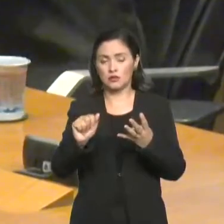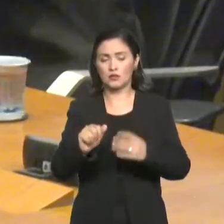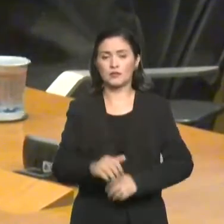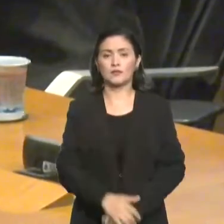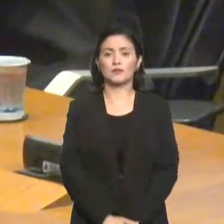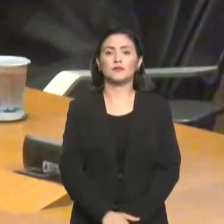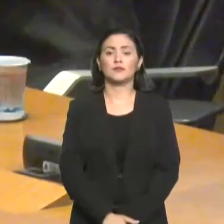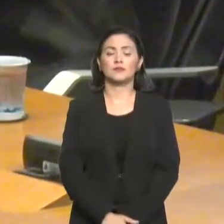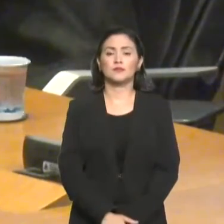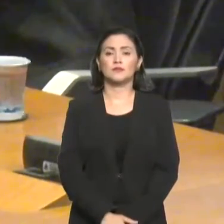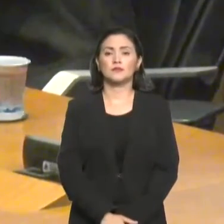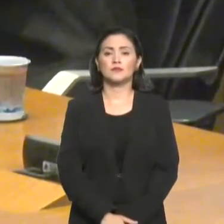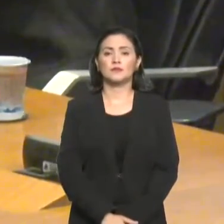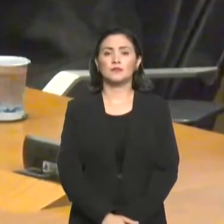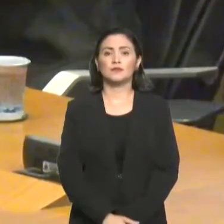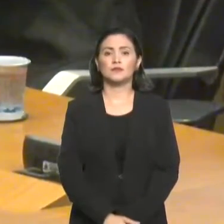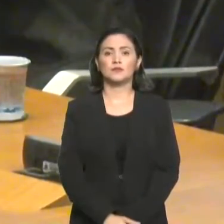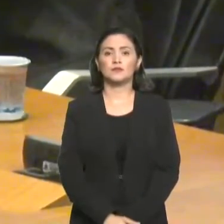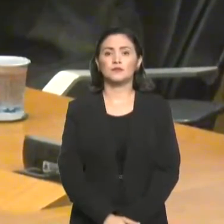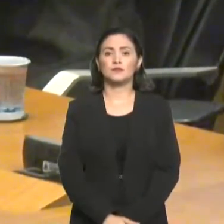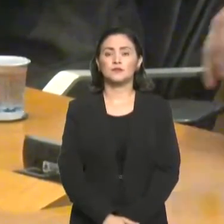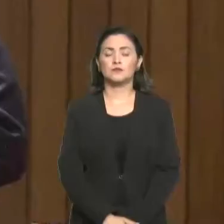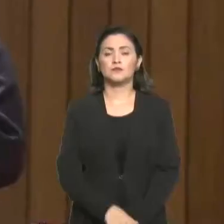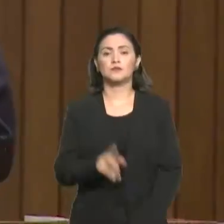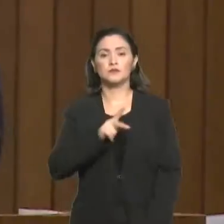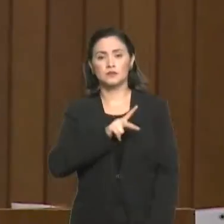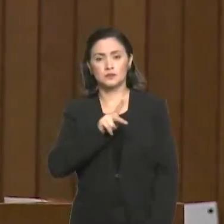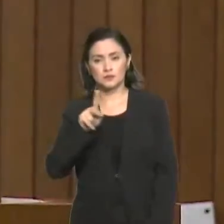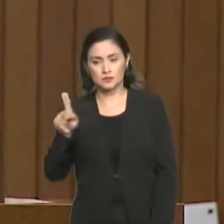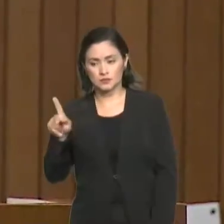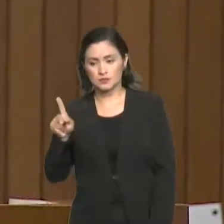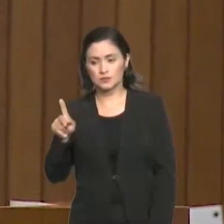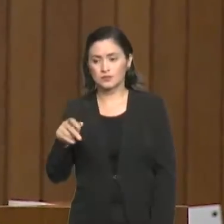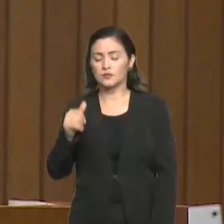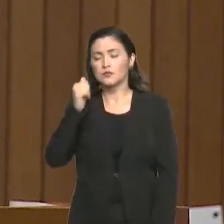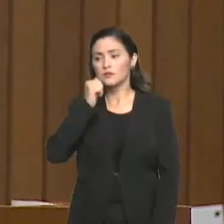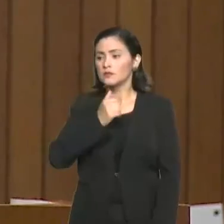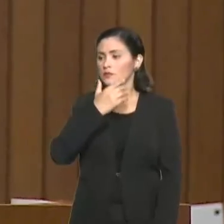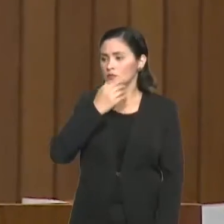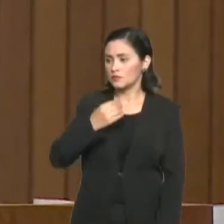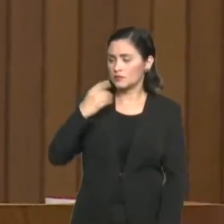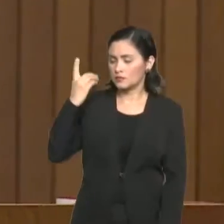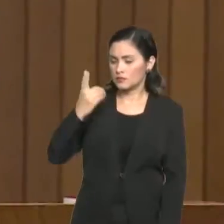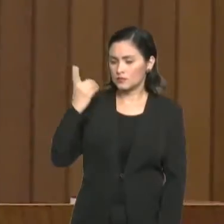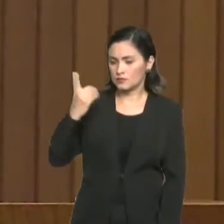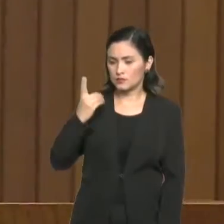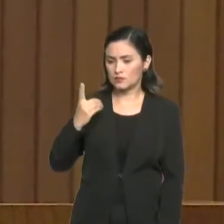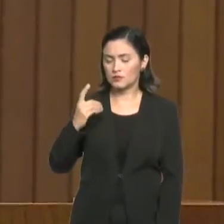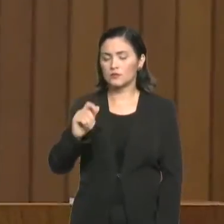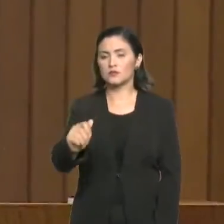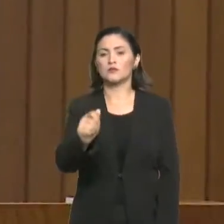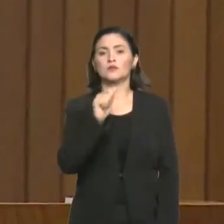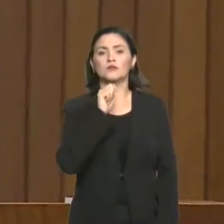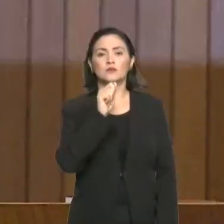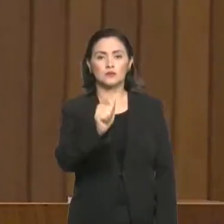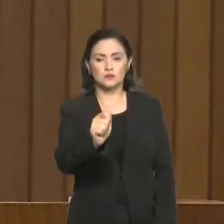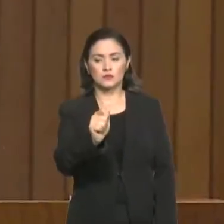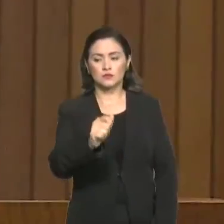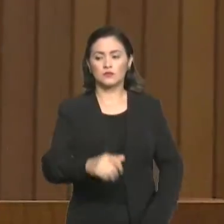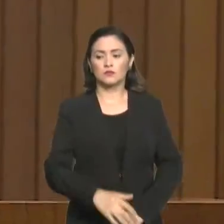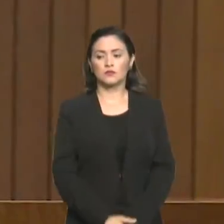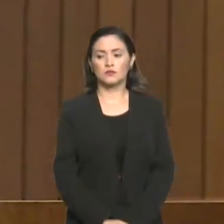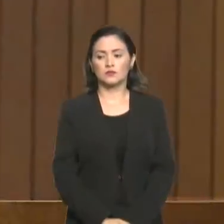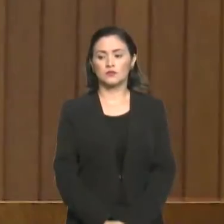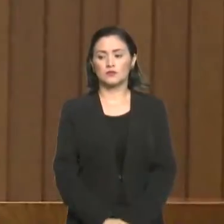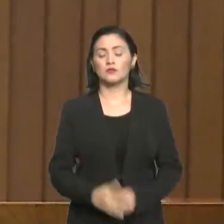Senhor presidente, senhoras e senhores deputados e deputadas, membros da imprensa, hoje pela manhã